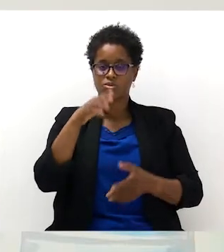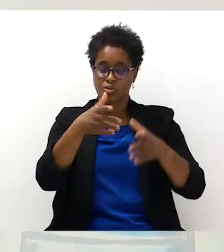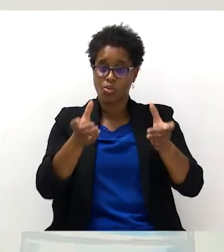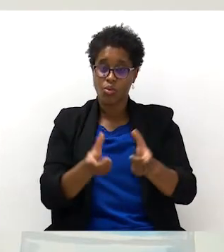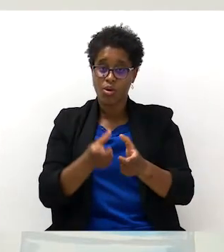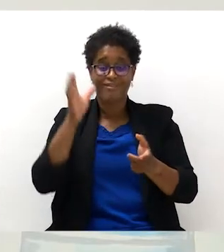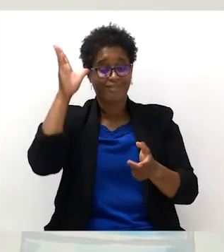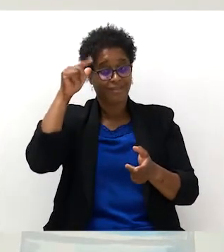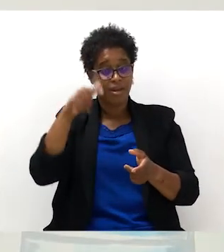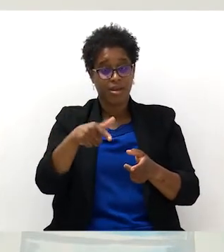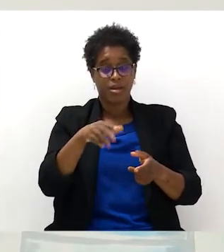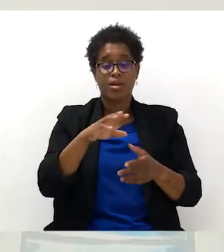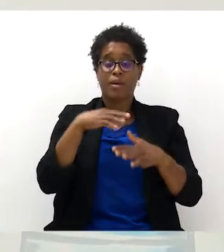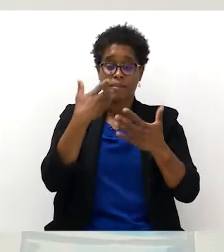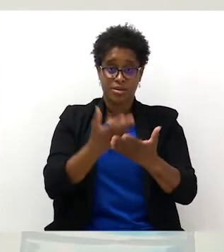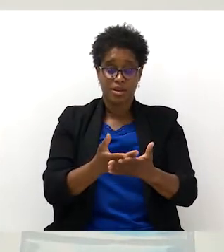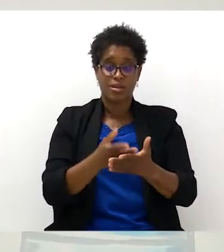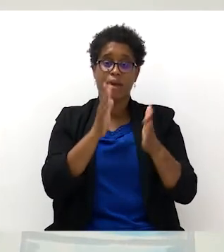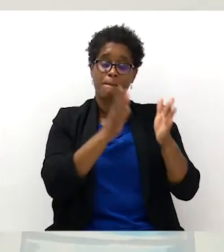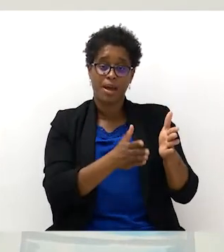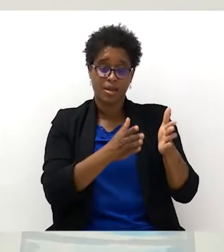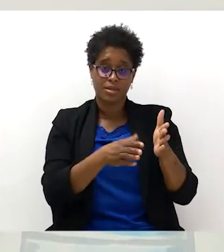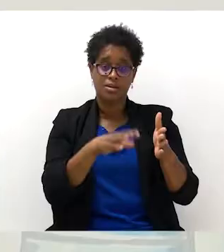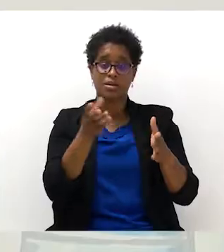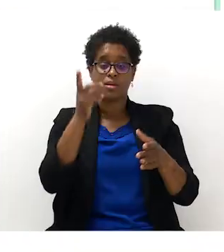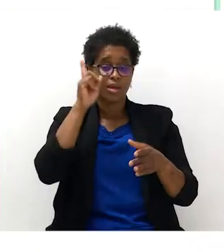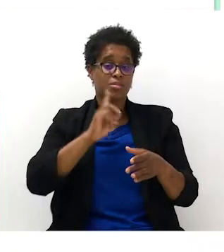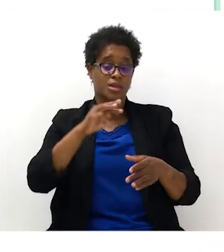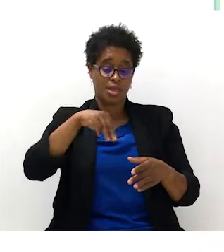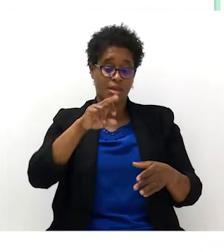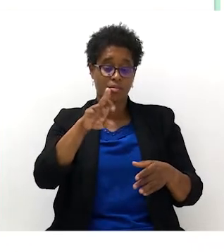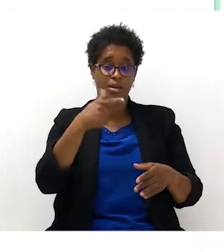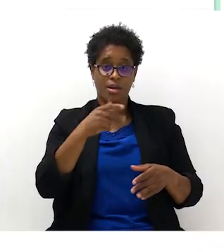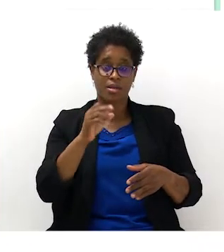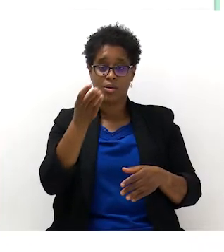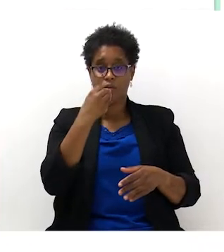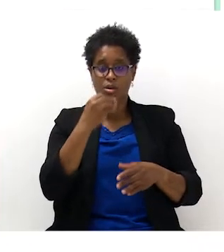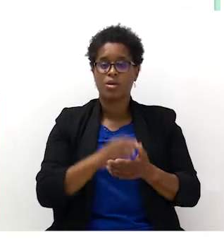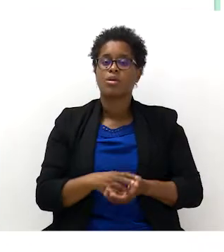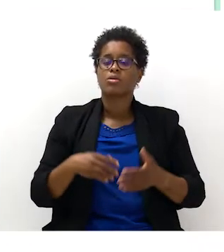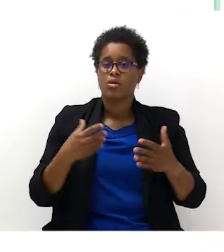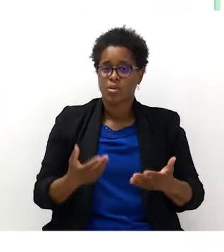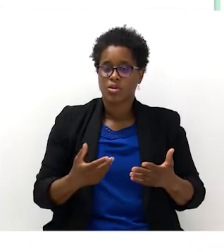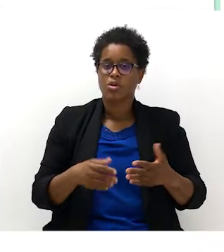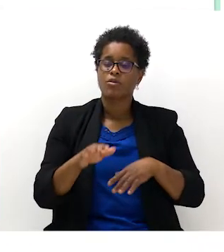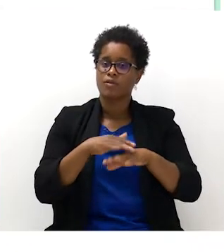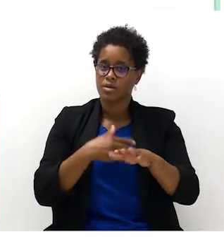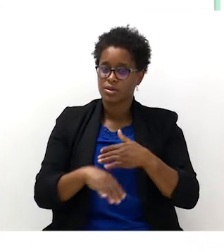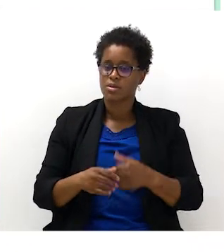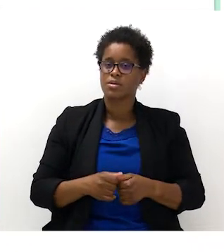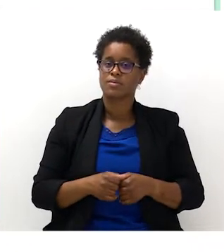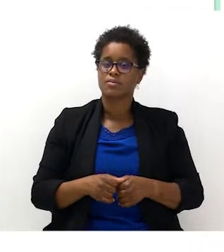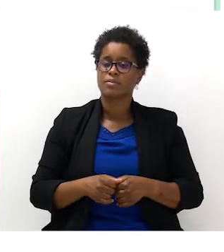pintada que representa a parte que a Marta comeu. Para então calcular